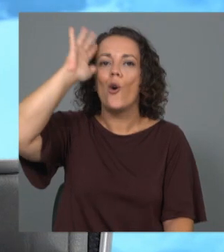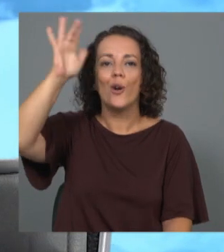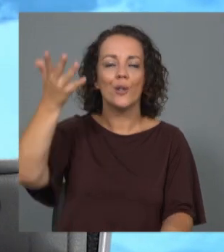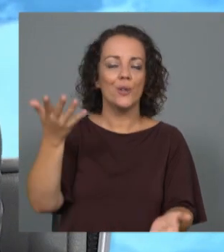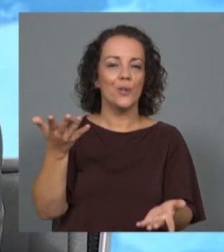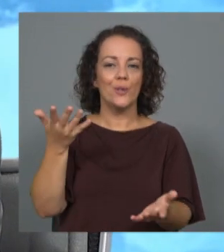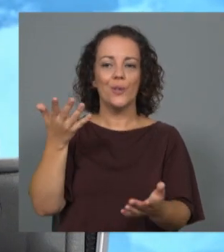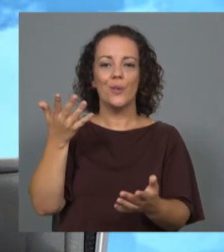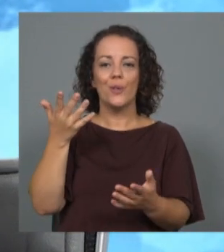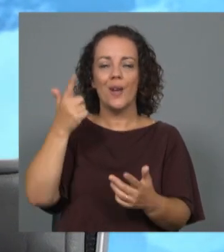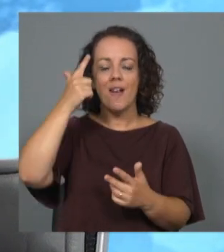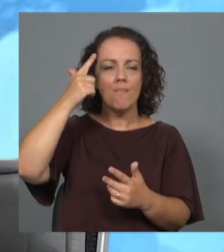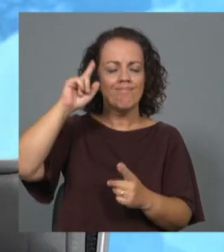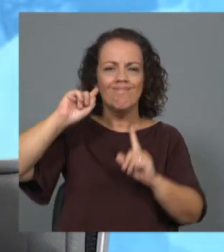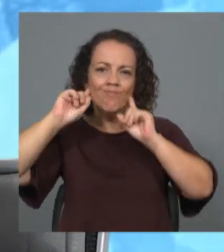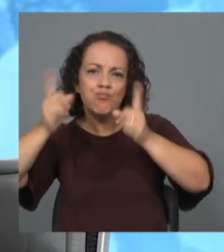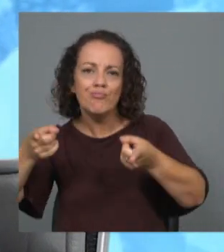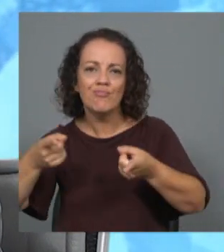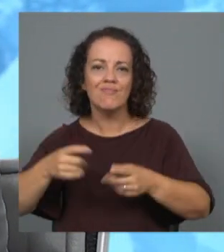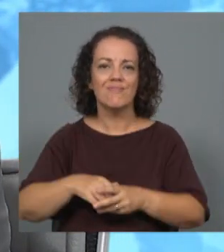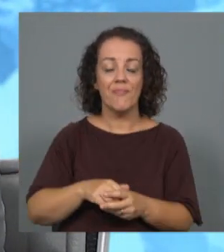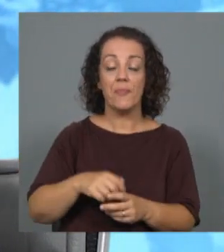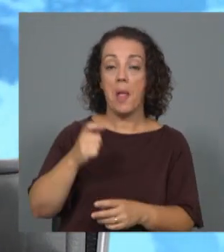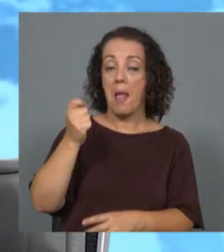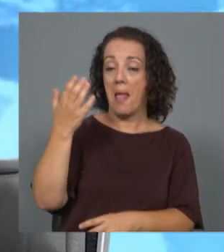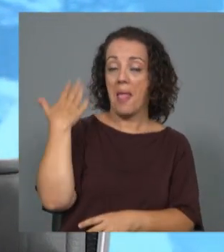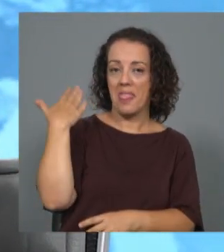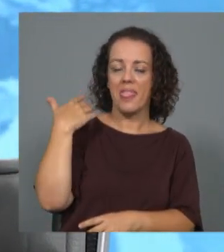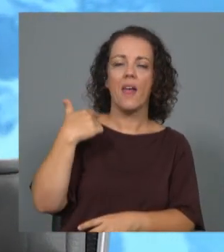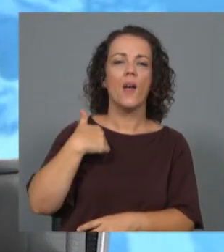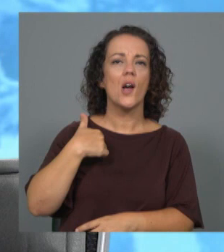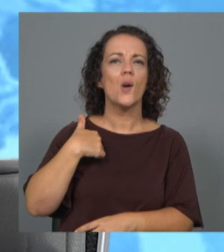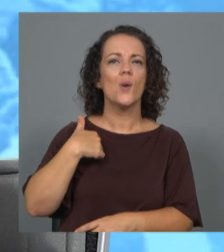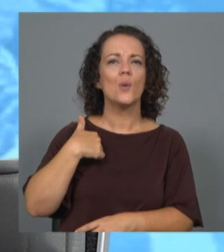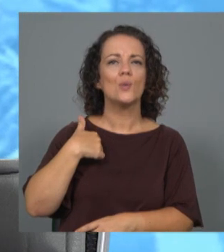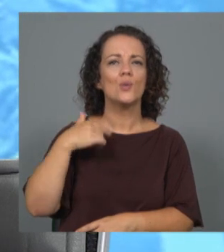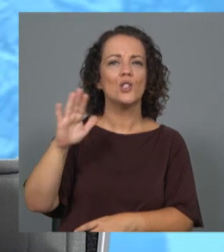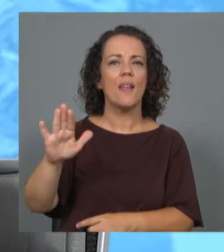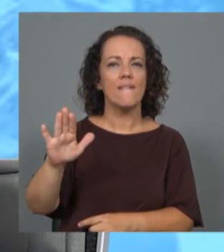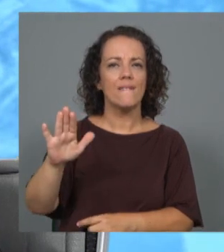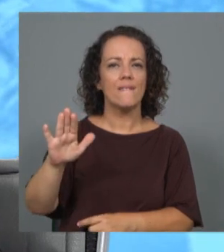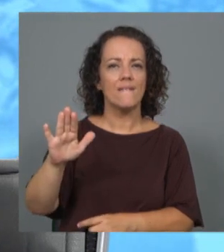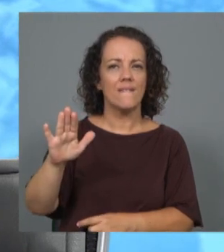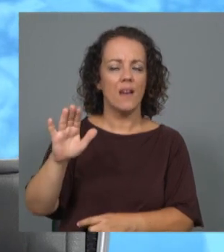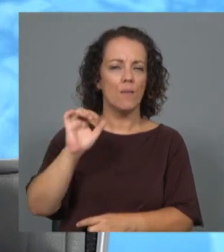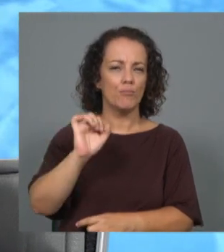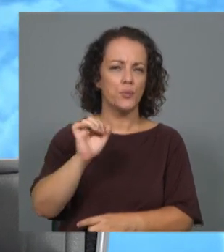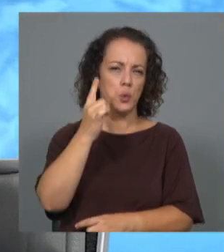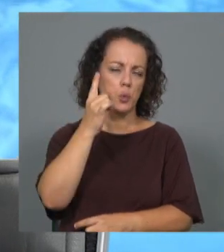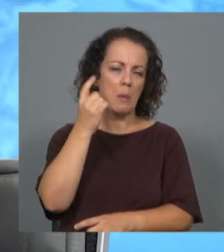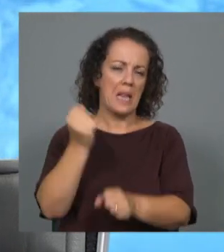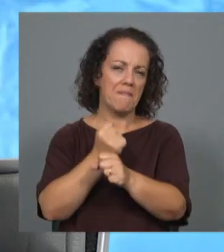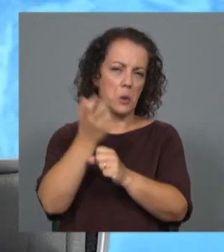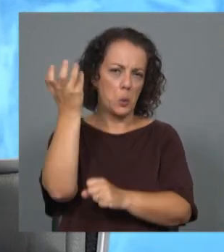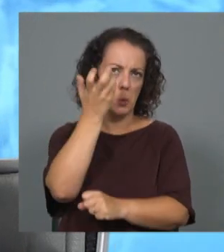principais, são os sonhadores rebeldes. Ainda recentemente eu estava numa sessão cultural e fizeram